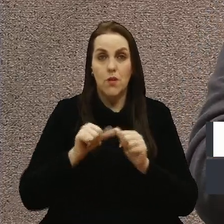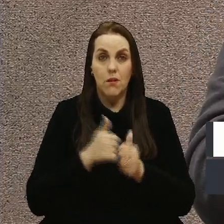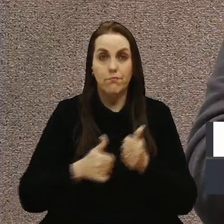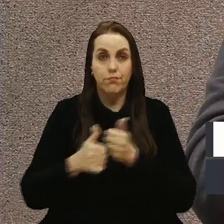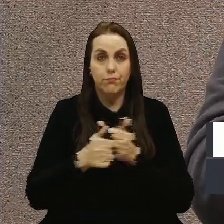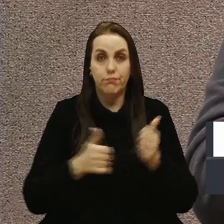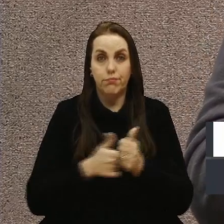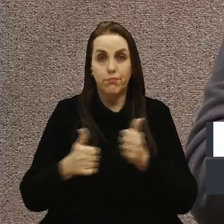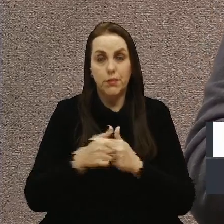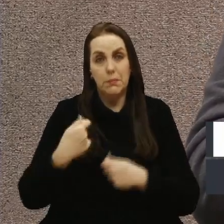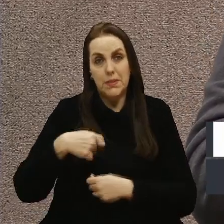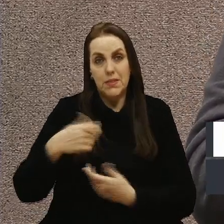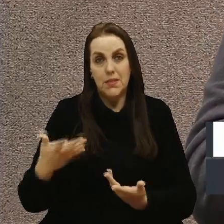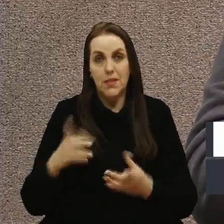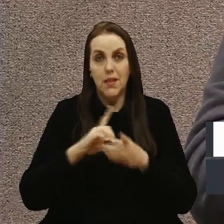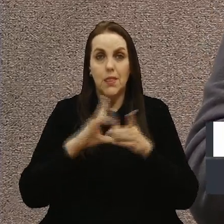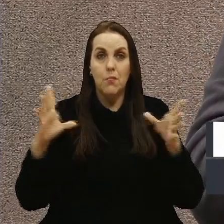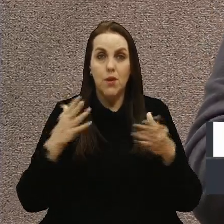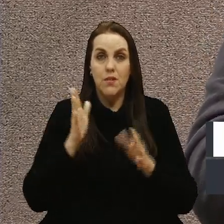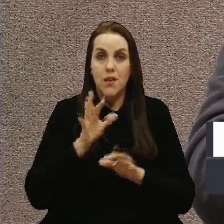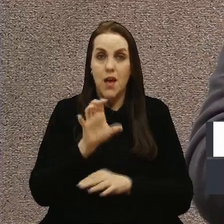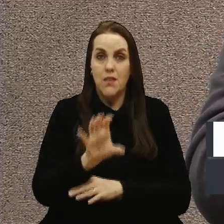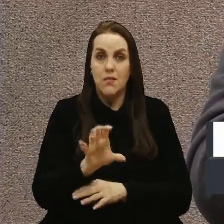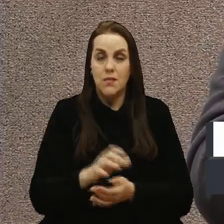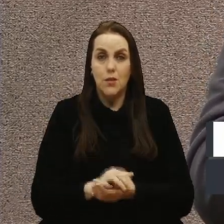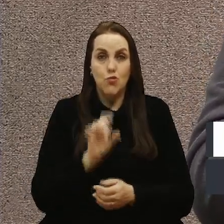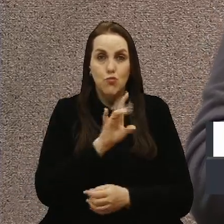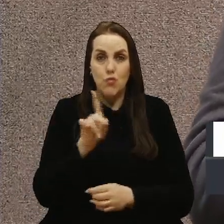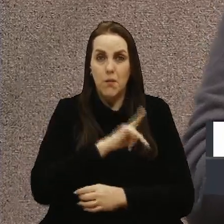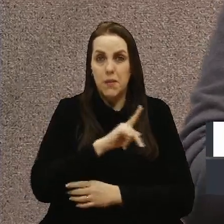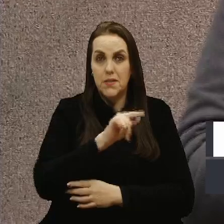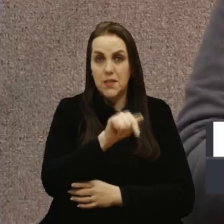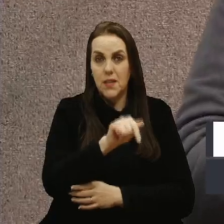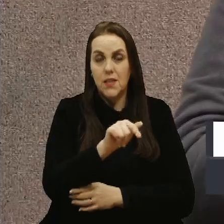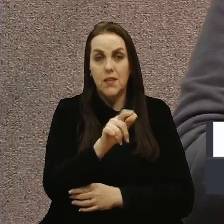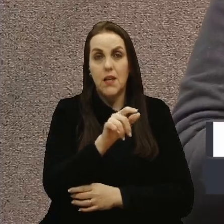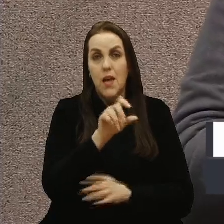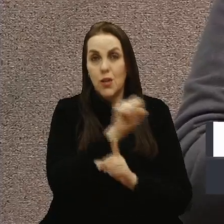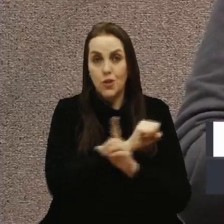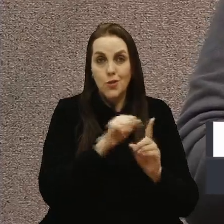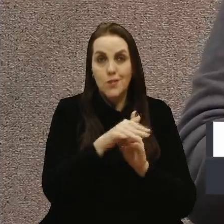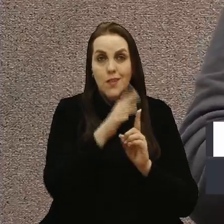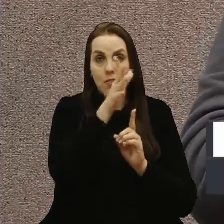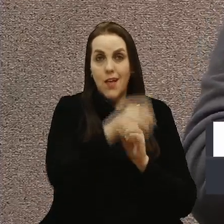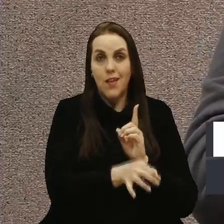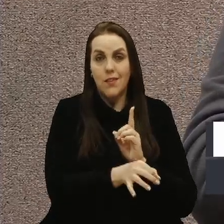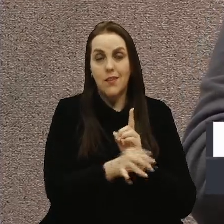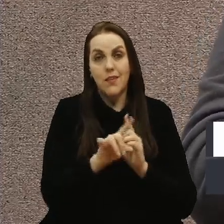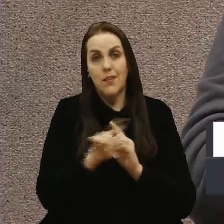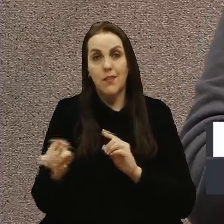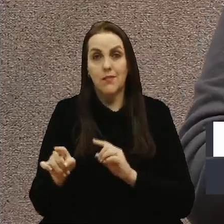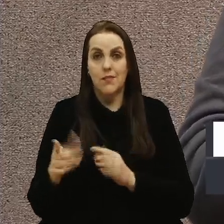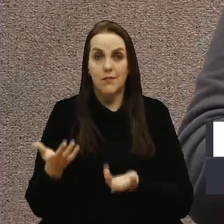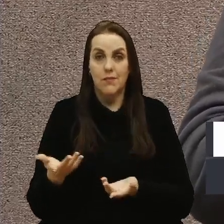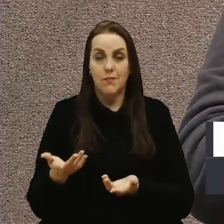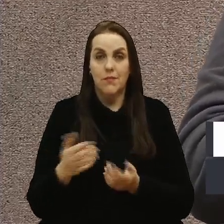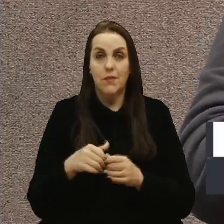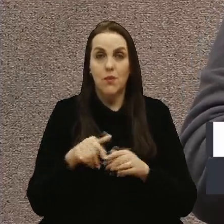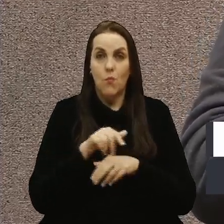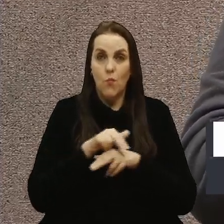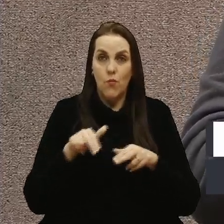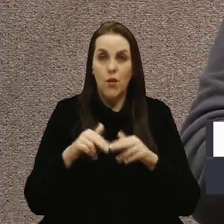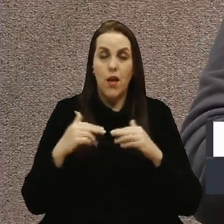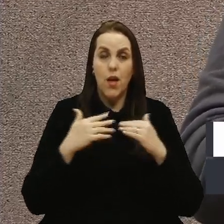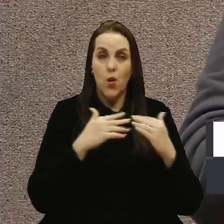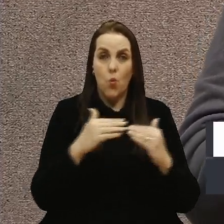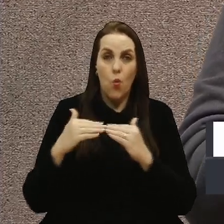ser democrático, é permitir alternância. Agora, tornar exclusiva a presidência à sociedade civil rejeitaria o aspecto da isonomia, da igualdade,